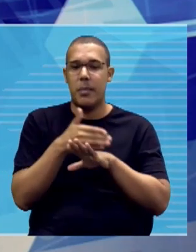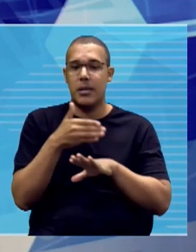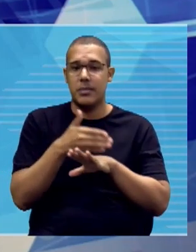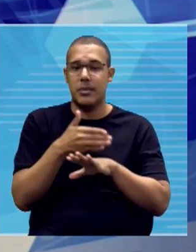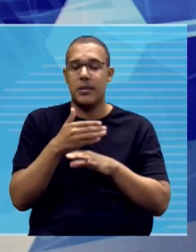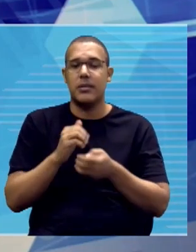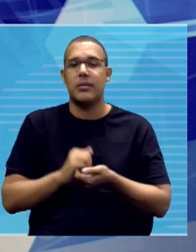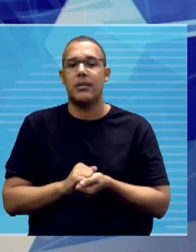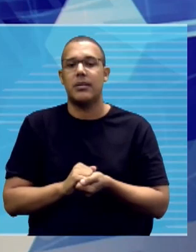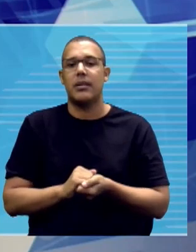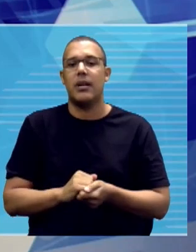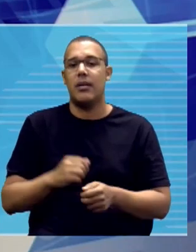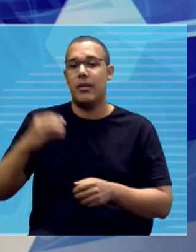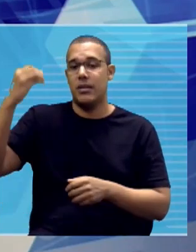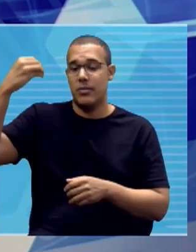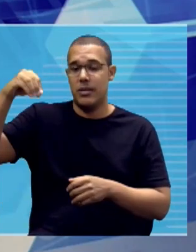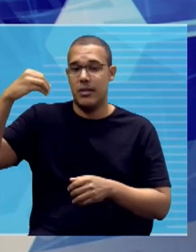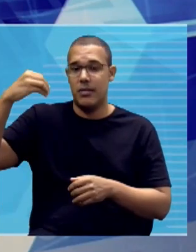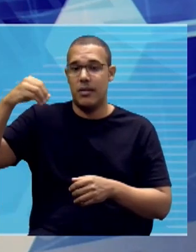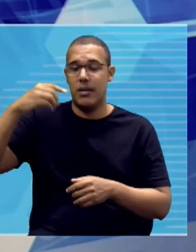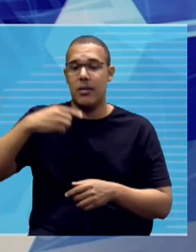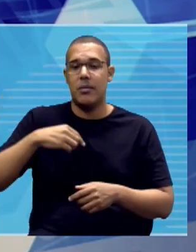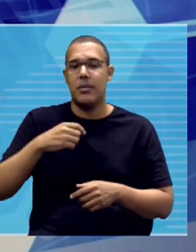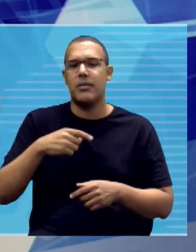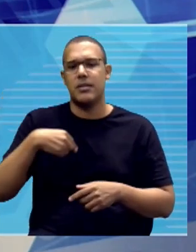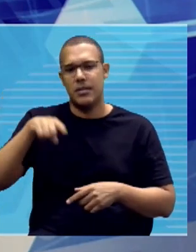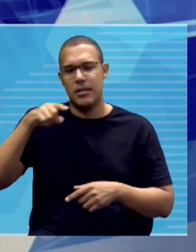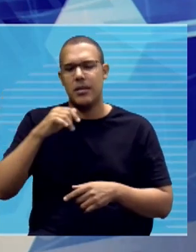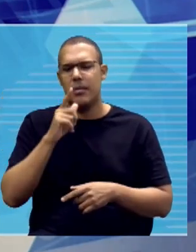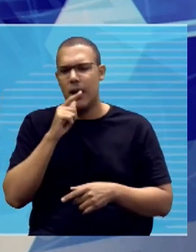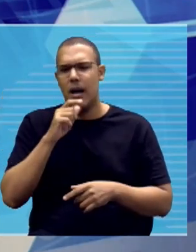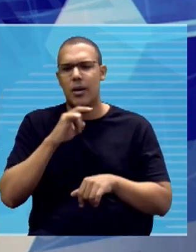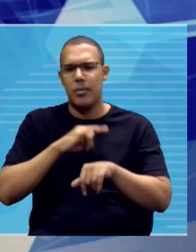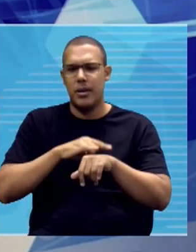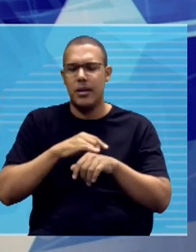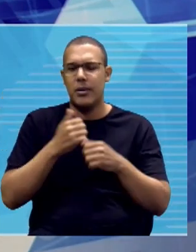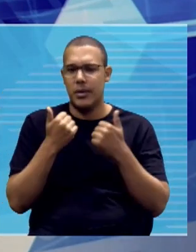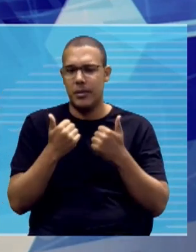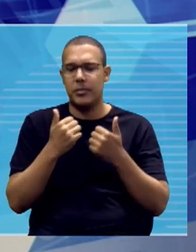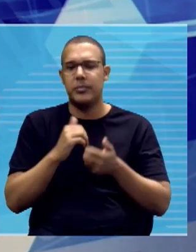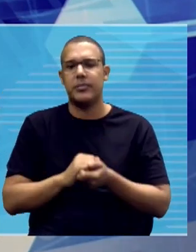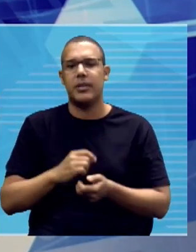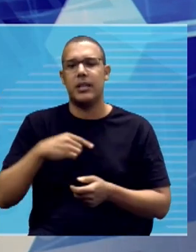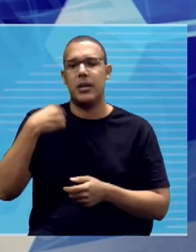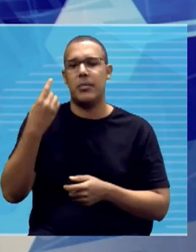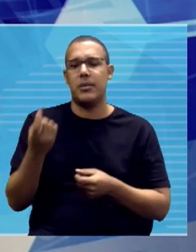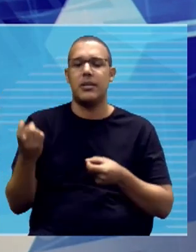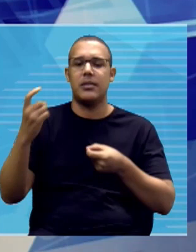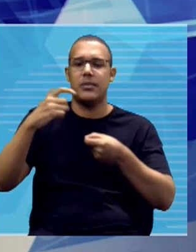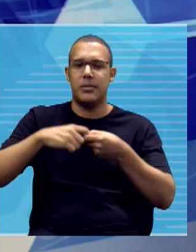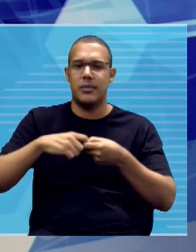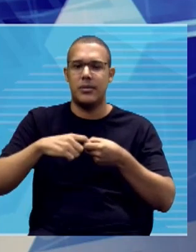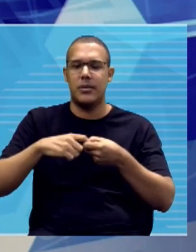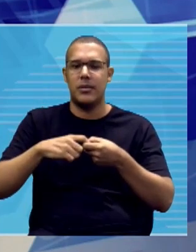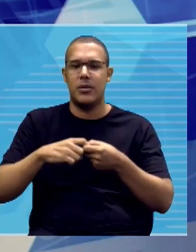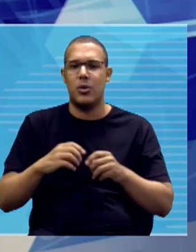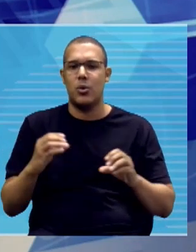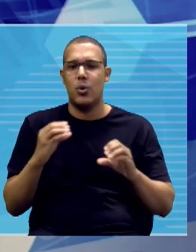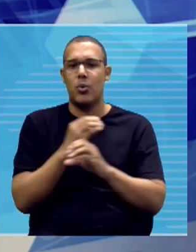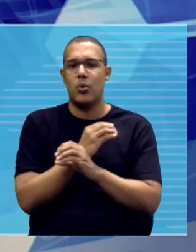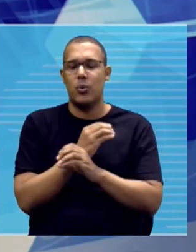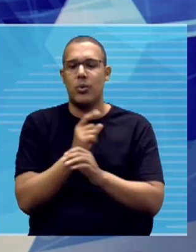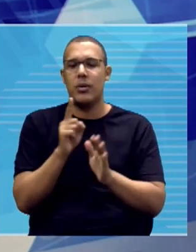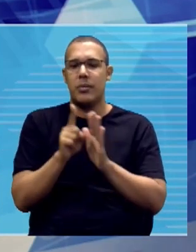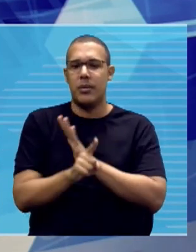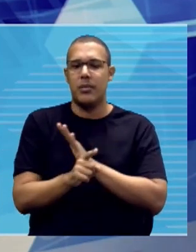Mas a gente vai dar um intervalozinho, tá bom? Para que você possa tomar uma água e ir ao banheiro. Daqui a pouco a gente volta, termina essa questão